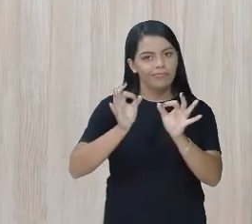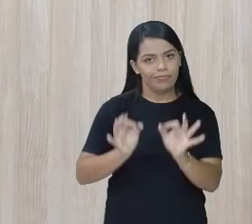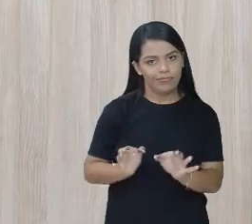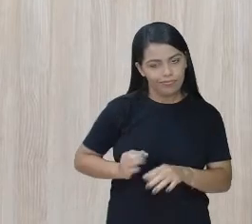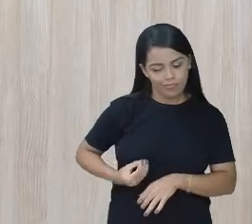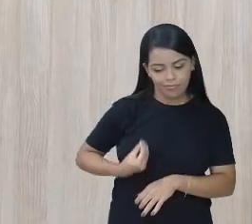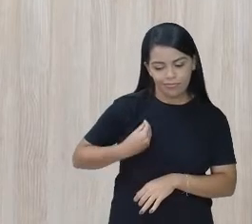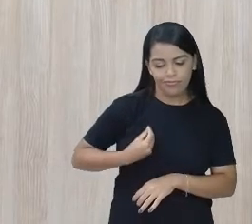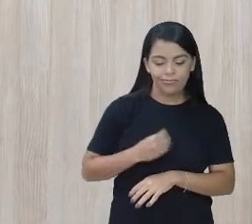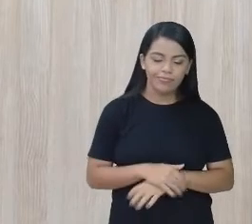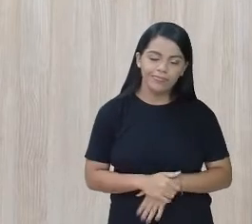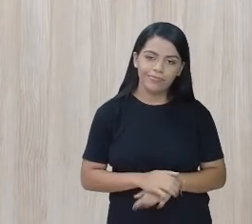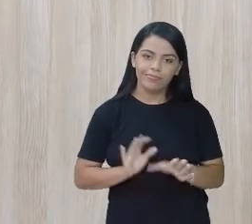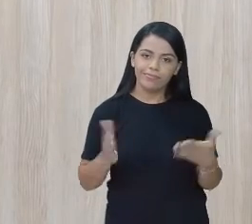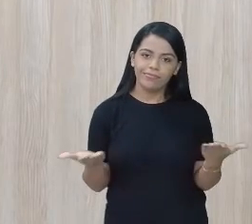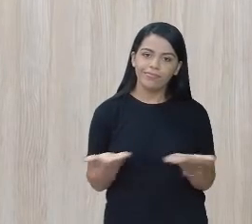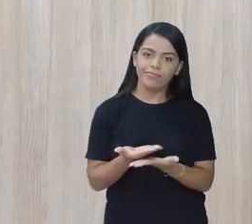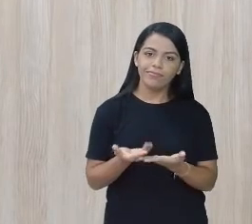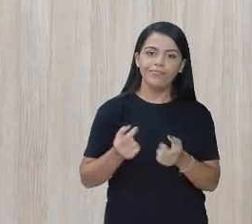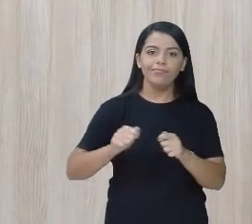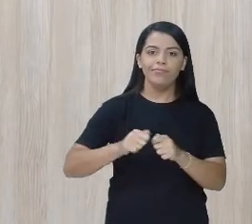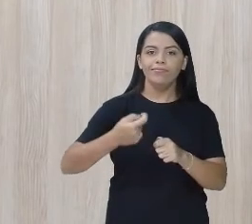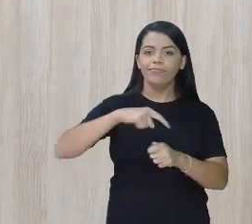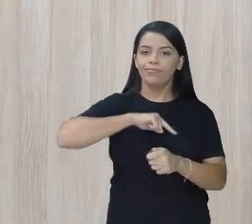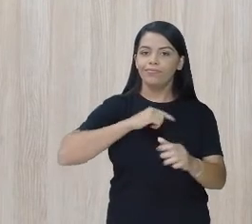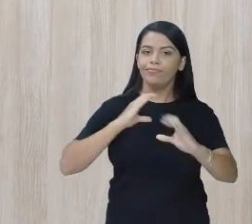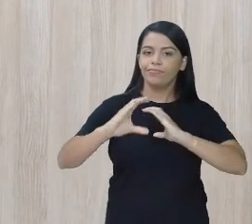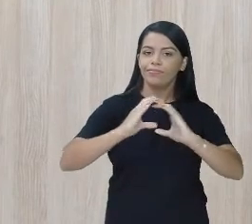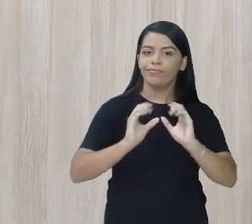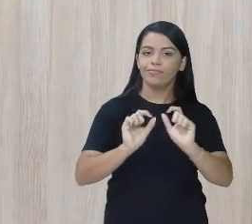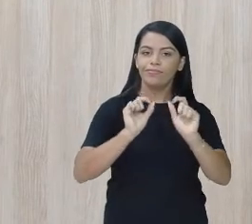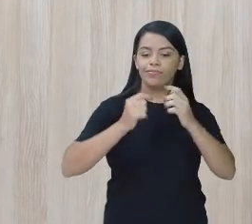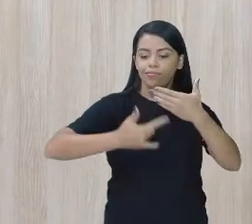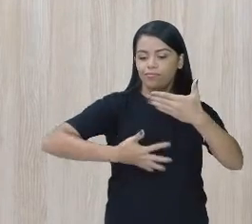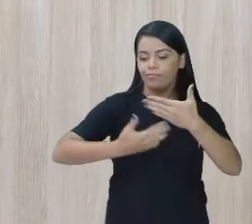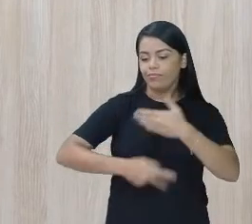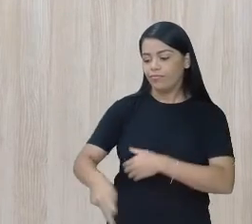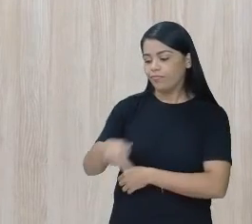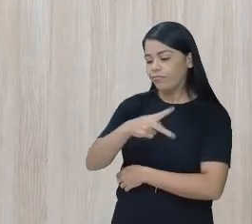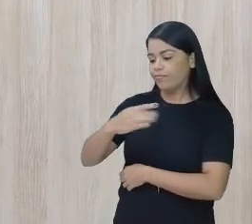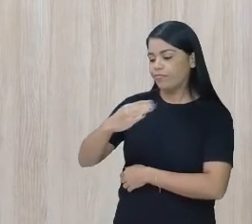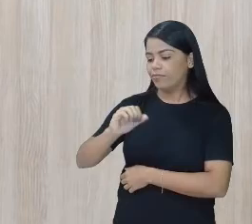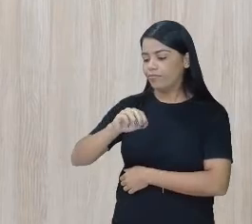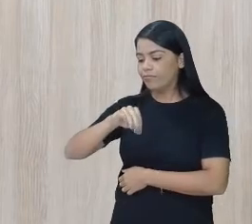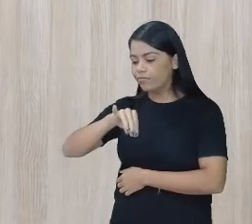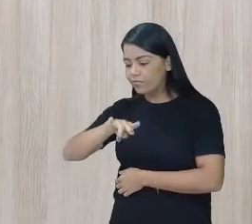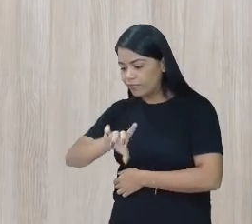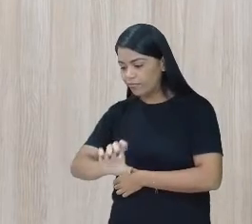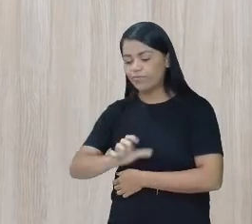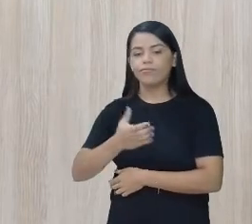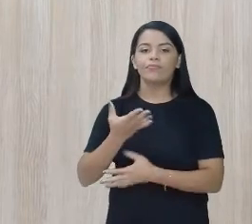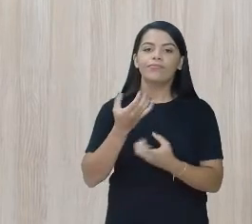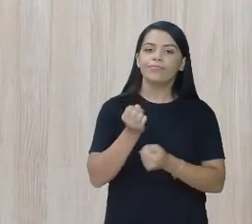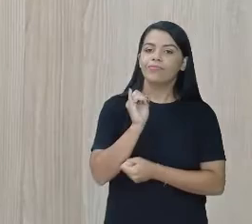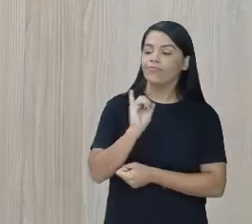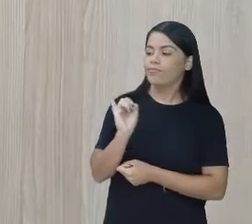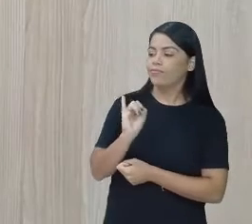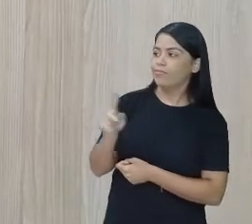aqui. Então, hoje, quem faz a nossa comunicação no chat é a professora Camille Borba. Vamos dar um oi para ela?